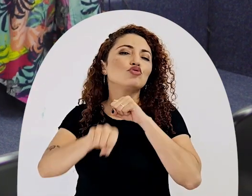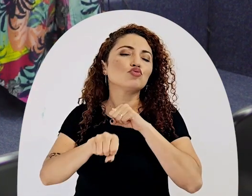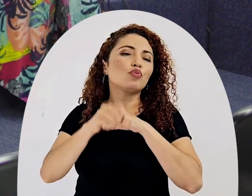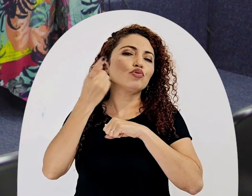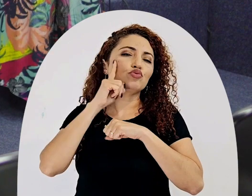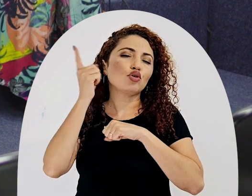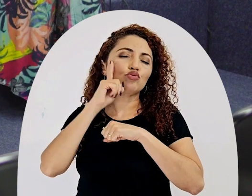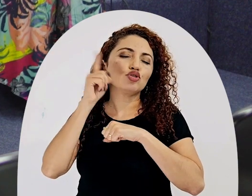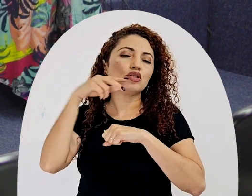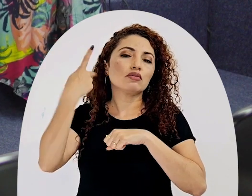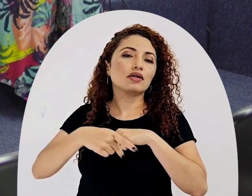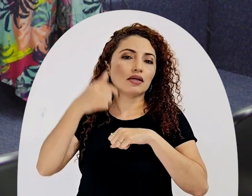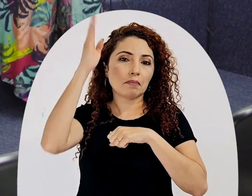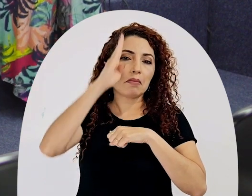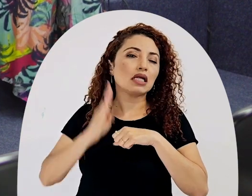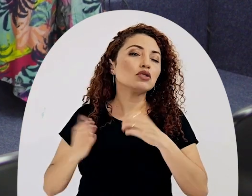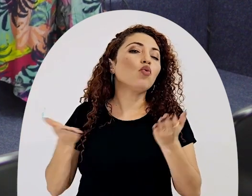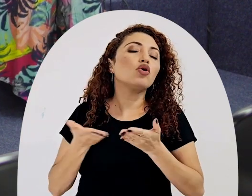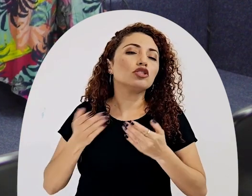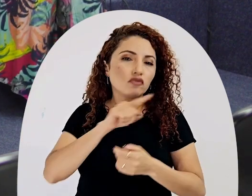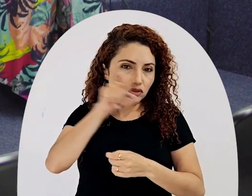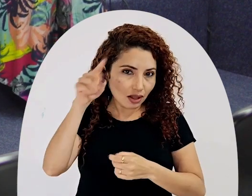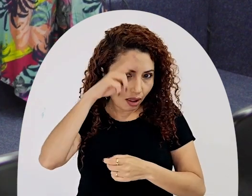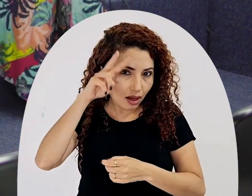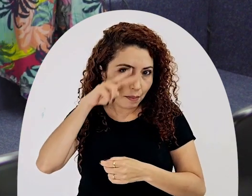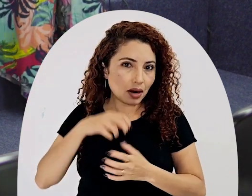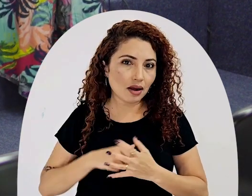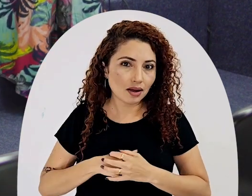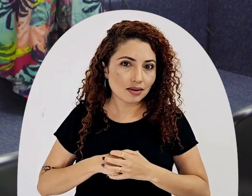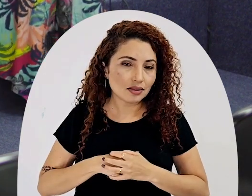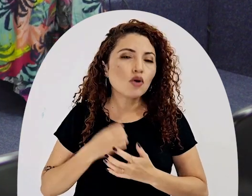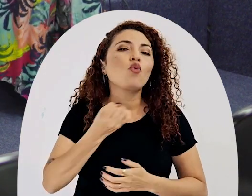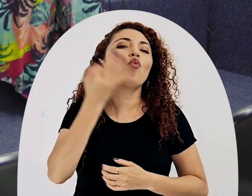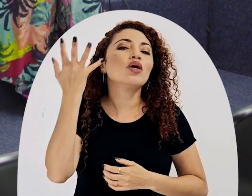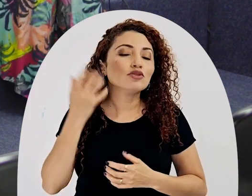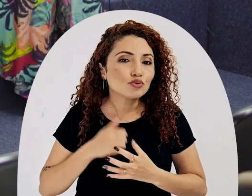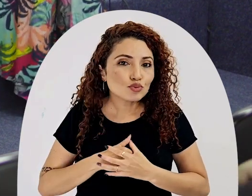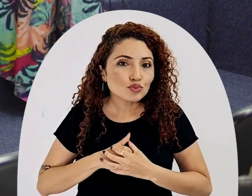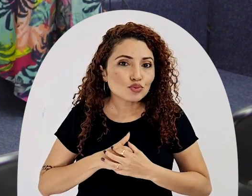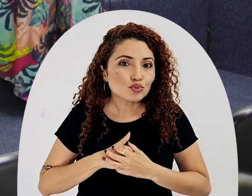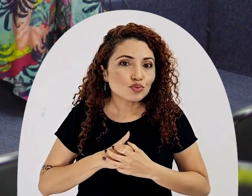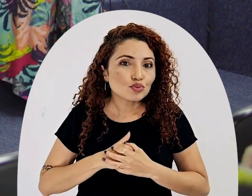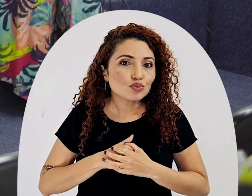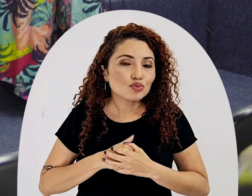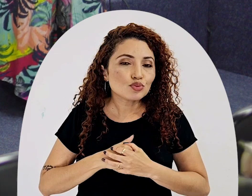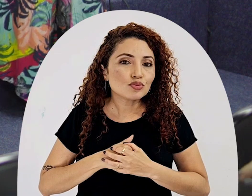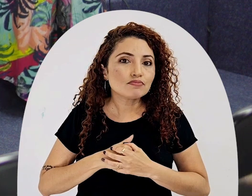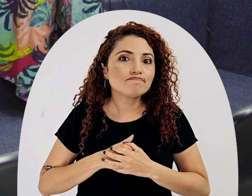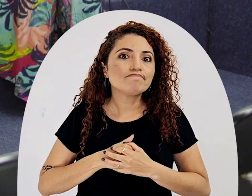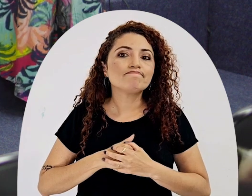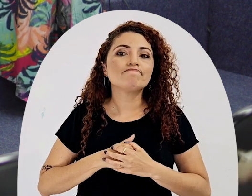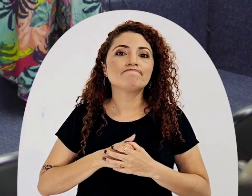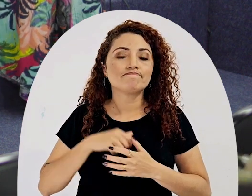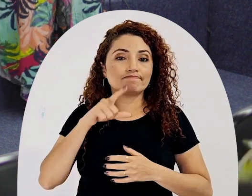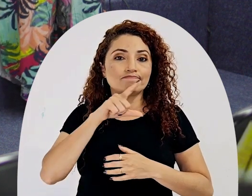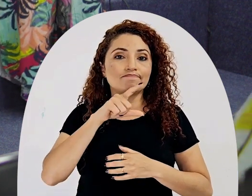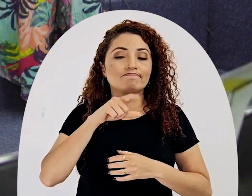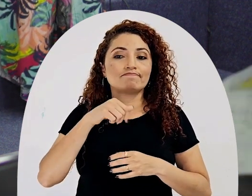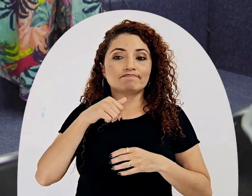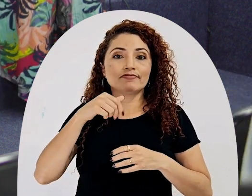estupros existem por dia no Brasil hoje? Lembra? Quantos? Mais de